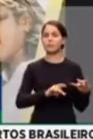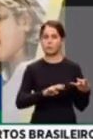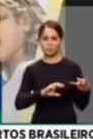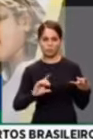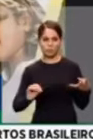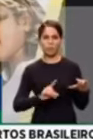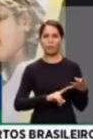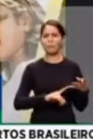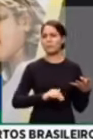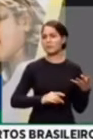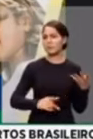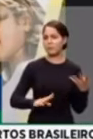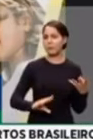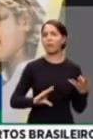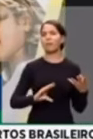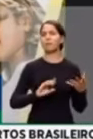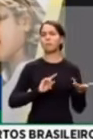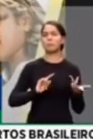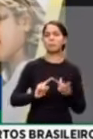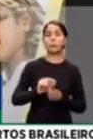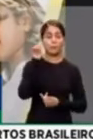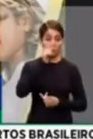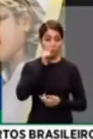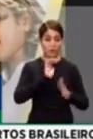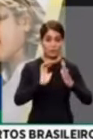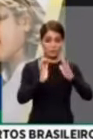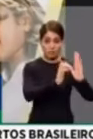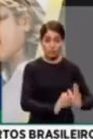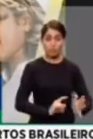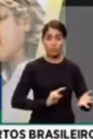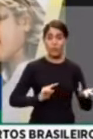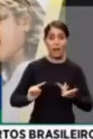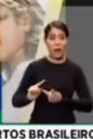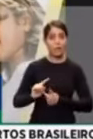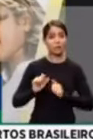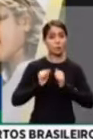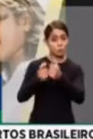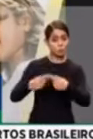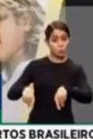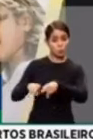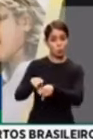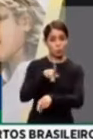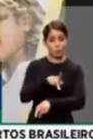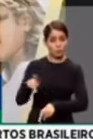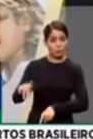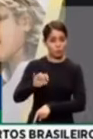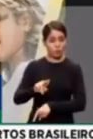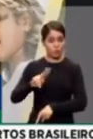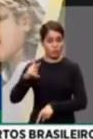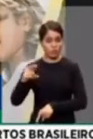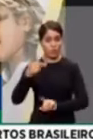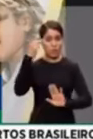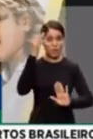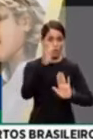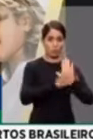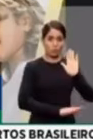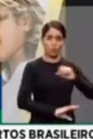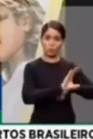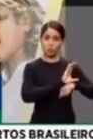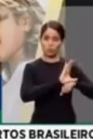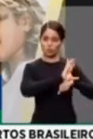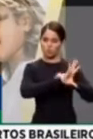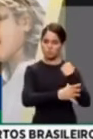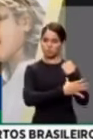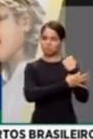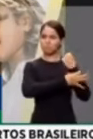do PSB e do PDT, mulheres que se engajaram com a deputada Dorinha e deram ao país um texto constitucional que